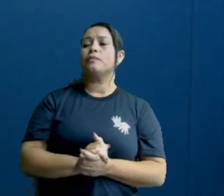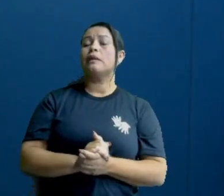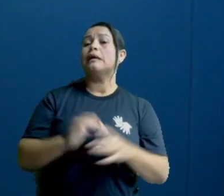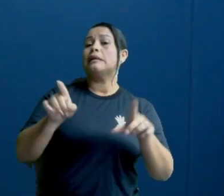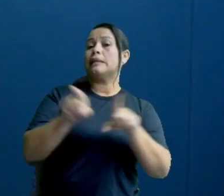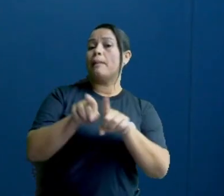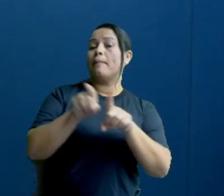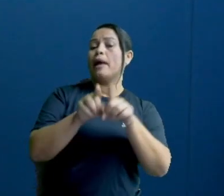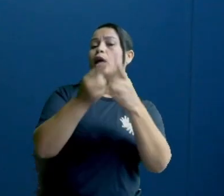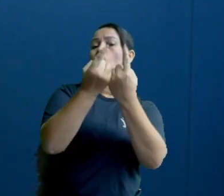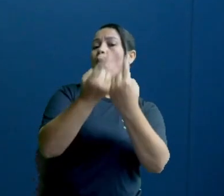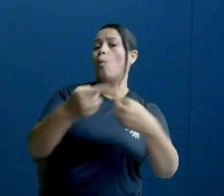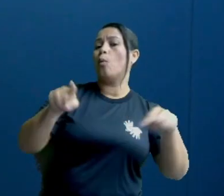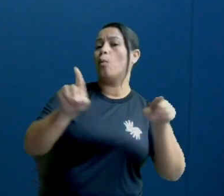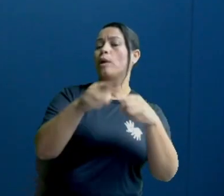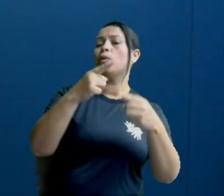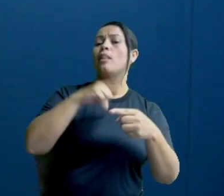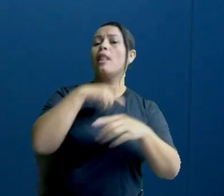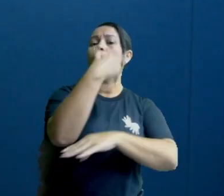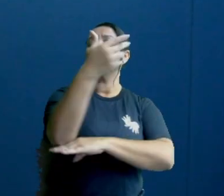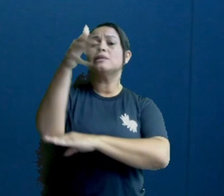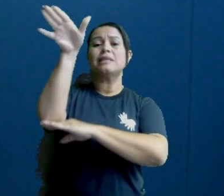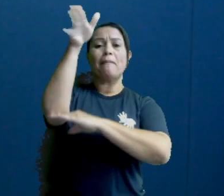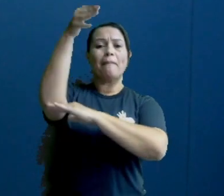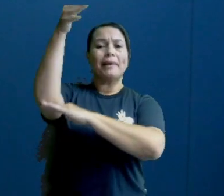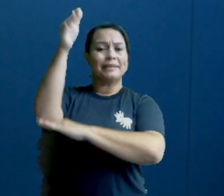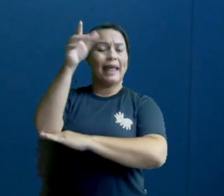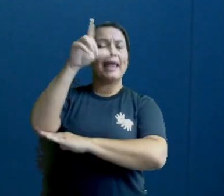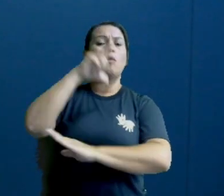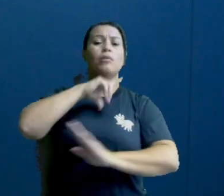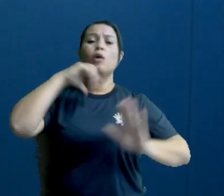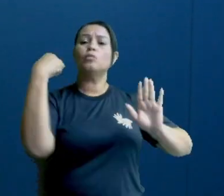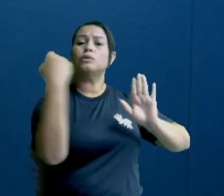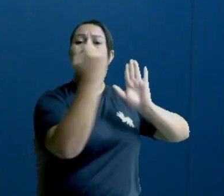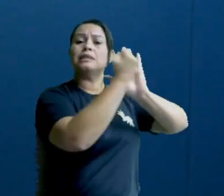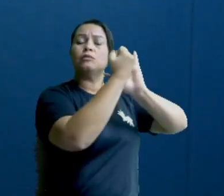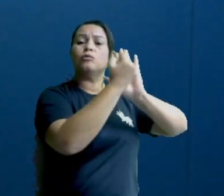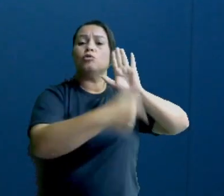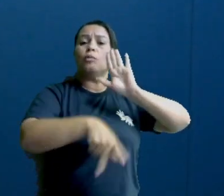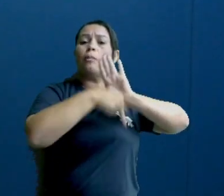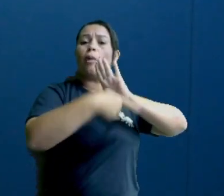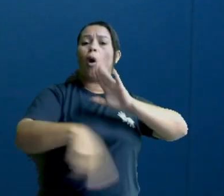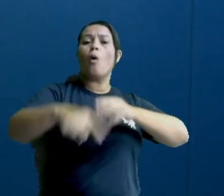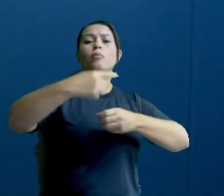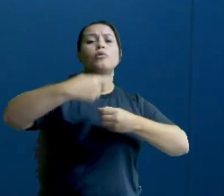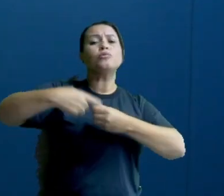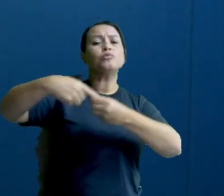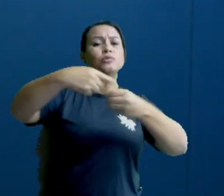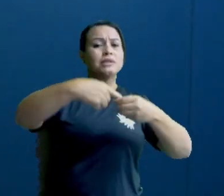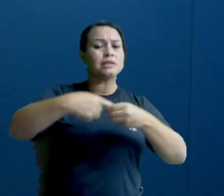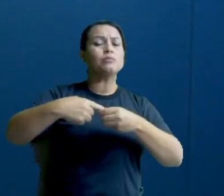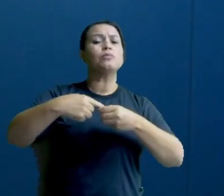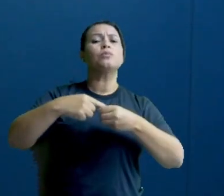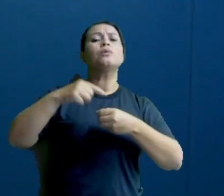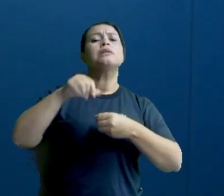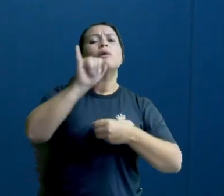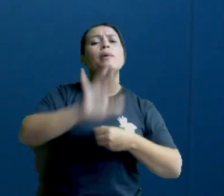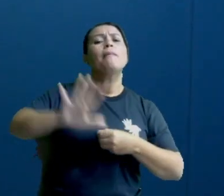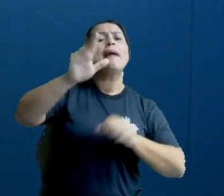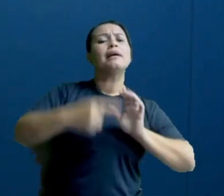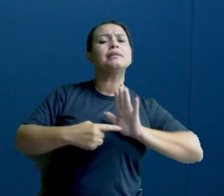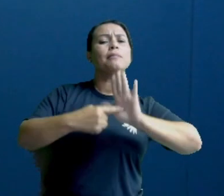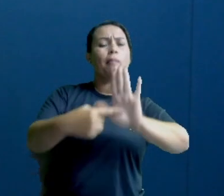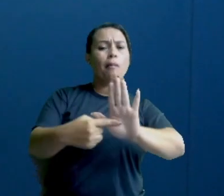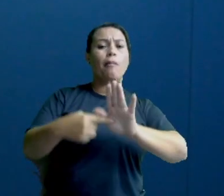Além do hino, nós temos a bandeira com símbolos municipais. São símbolos que representam a